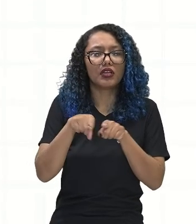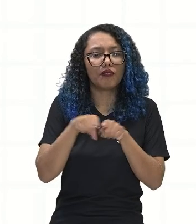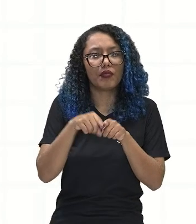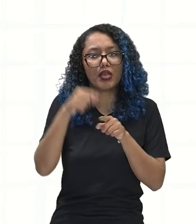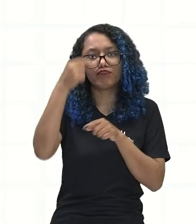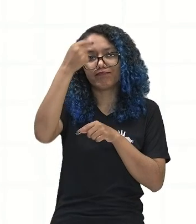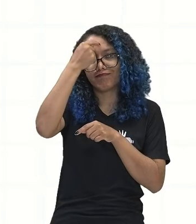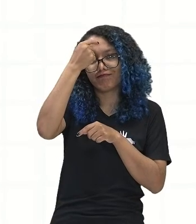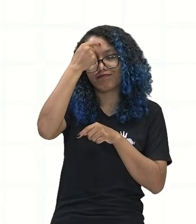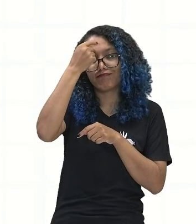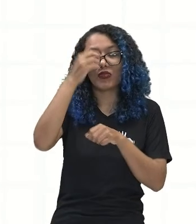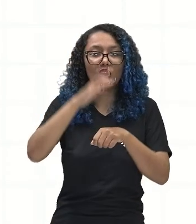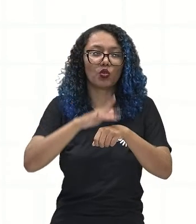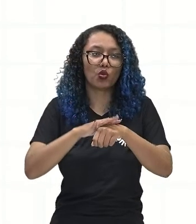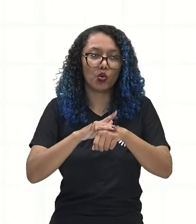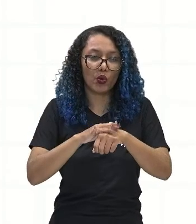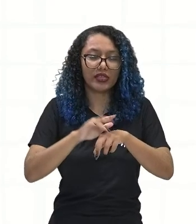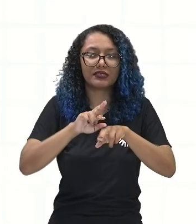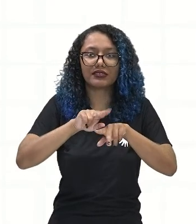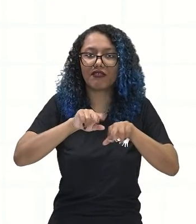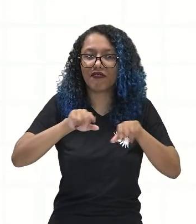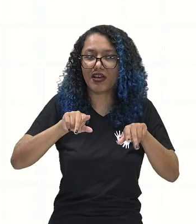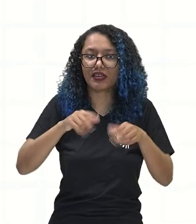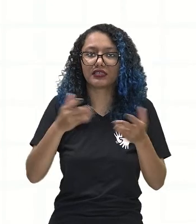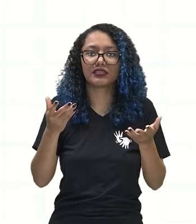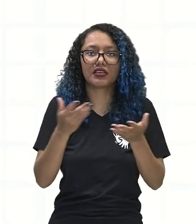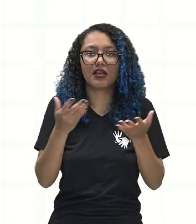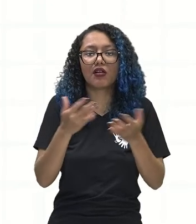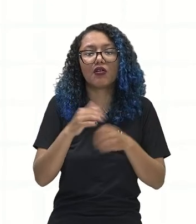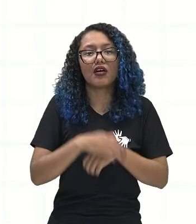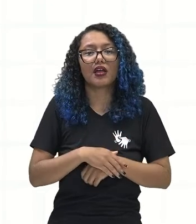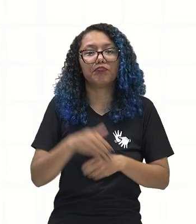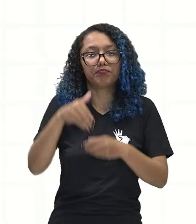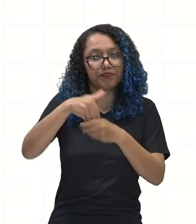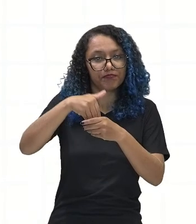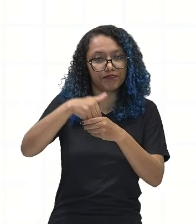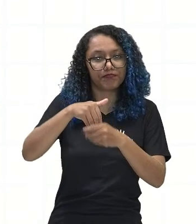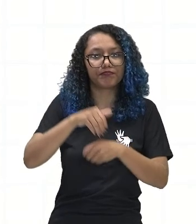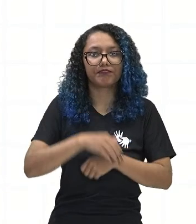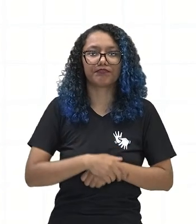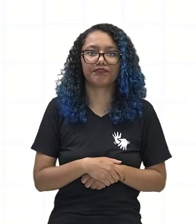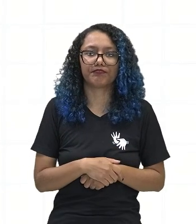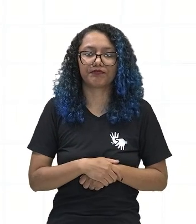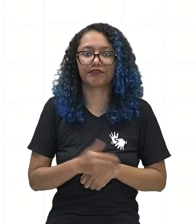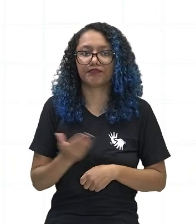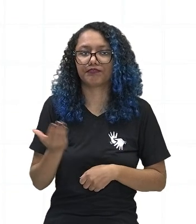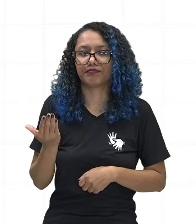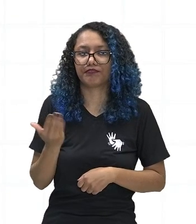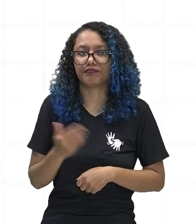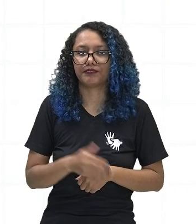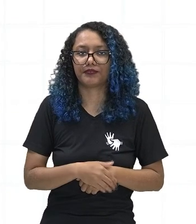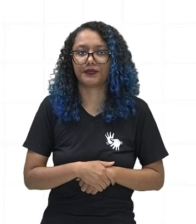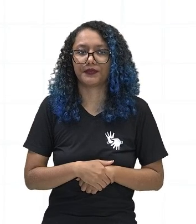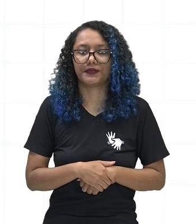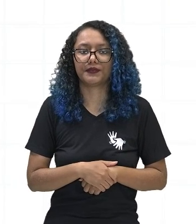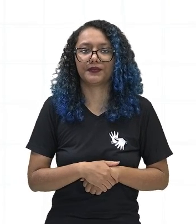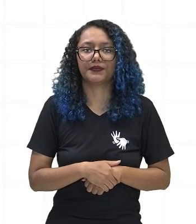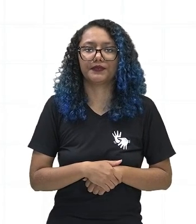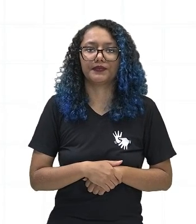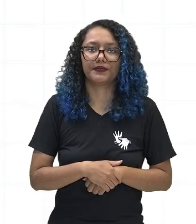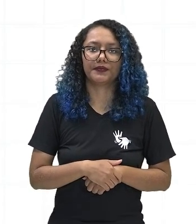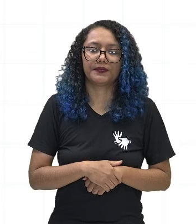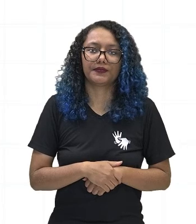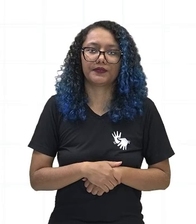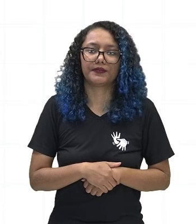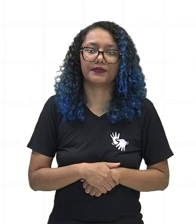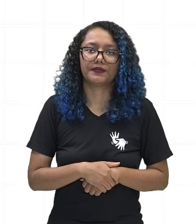Agora vamos conhecer a campanha de política eleitoral. Olha, então, a campanha política